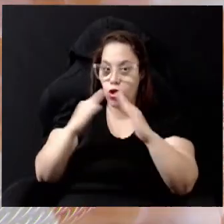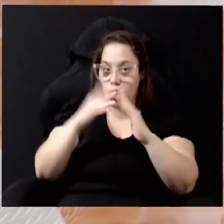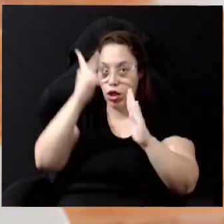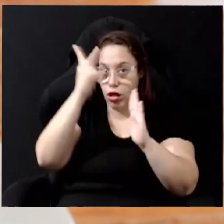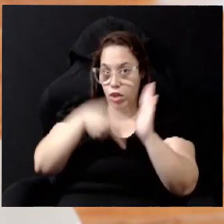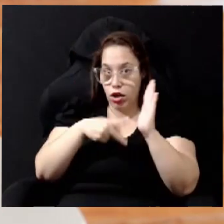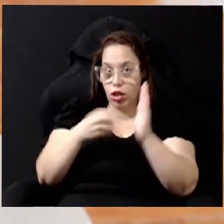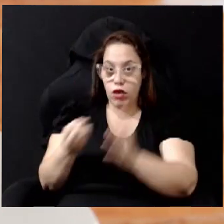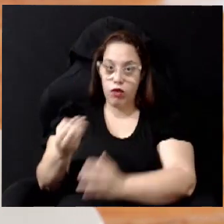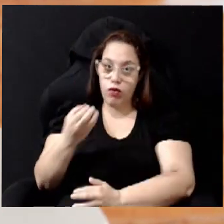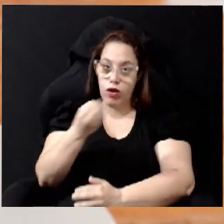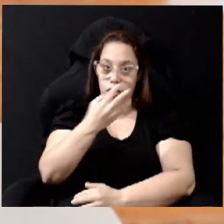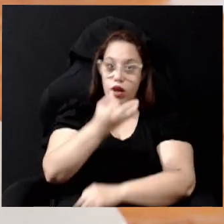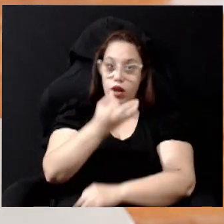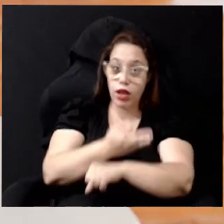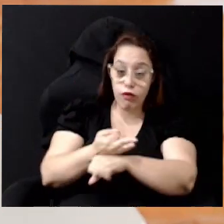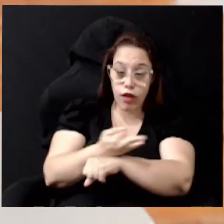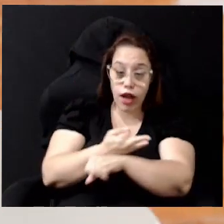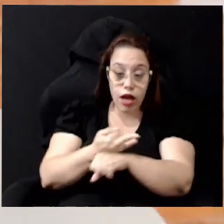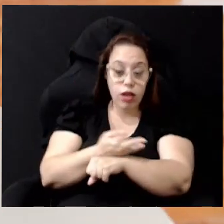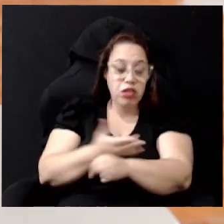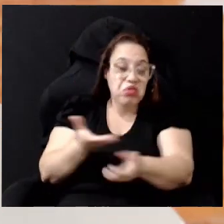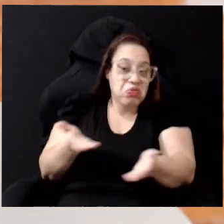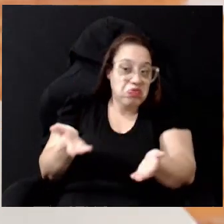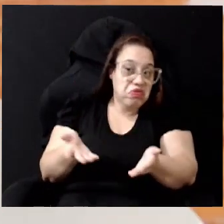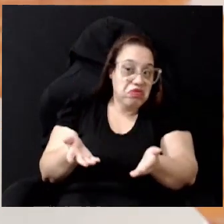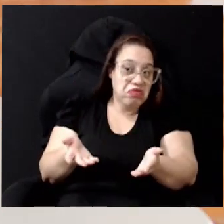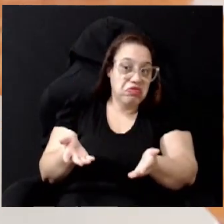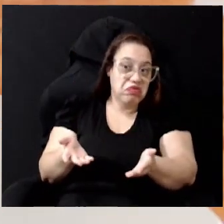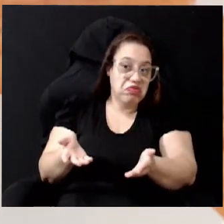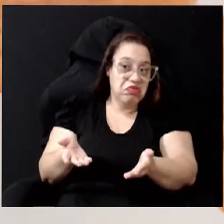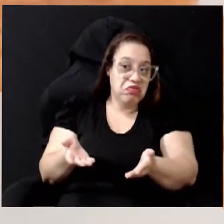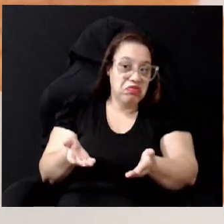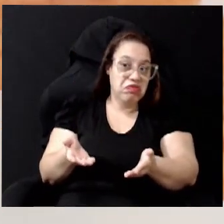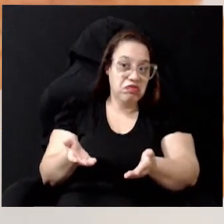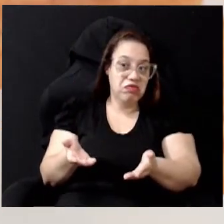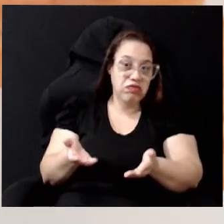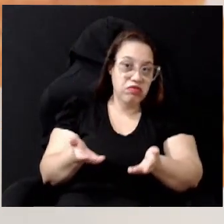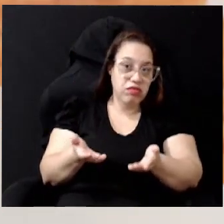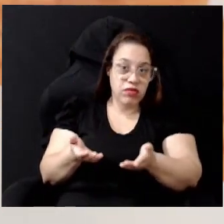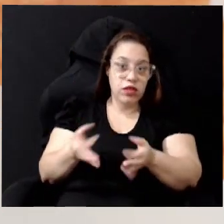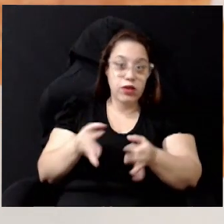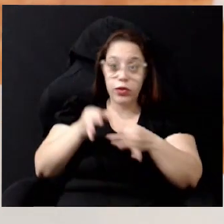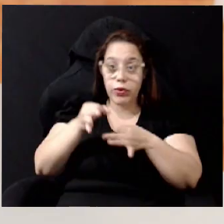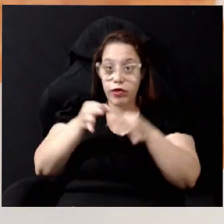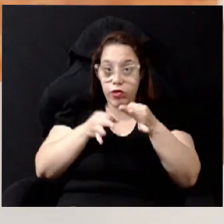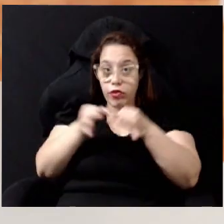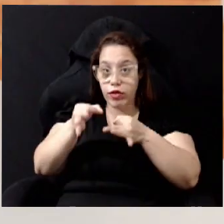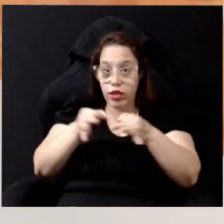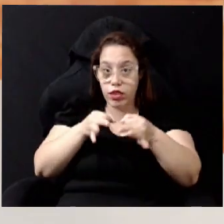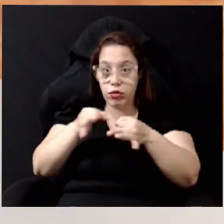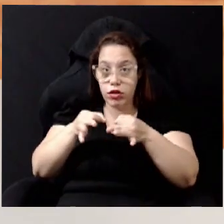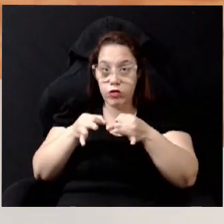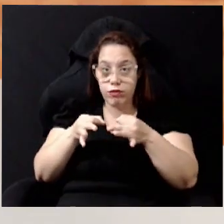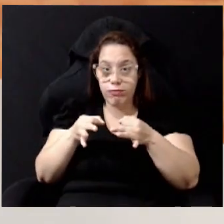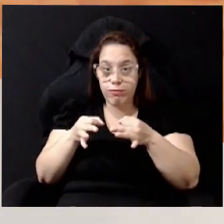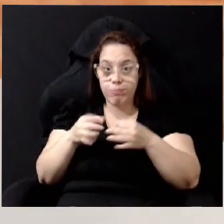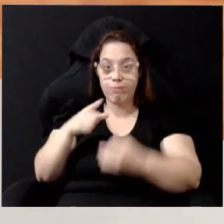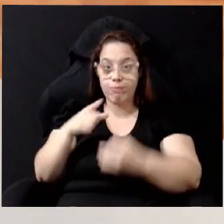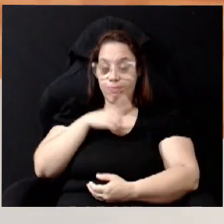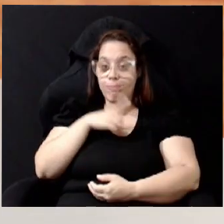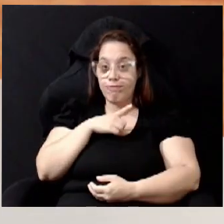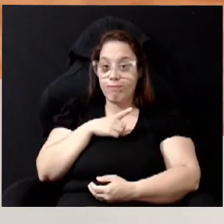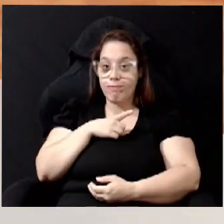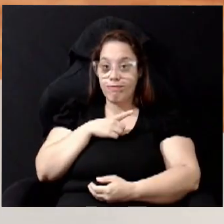ter férias? Então, na hora que a gente faz essa questão do planejamento financeiro, a gente sempre tem aquela questão de